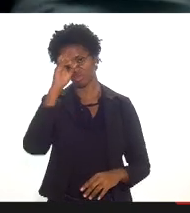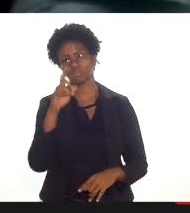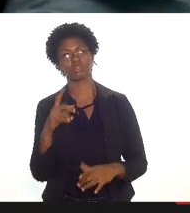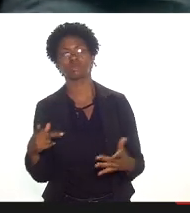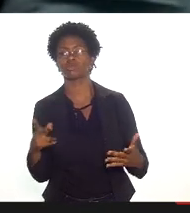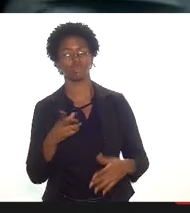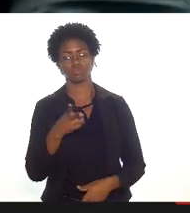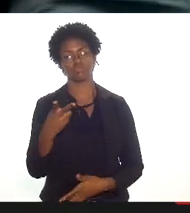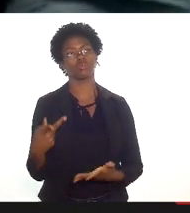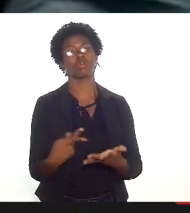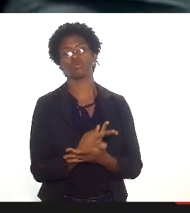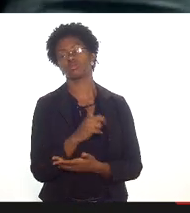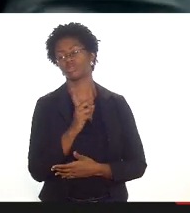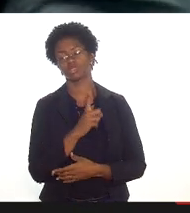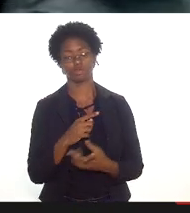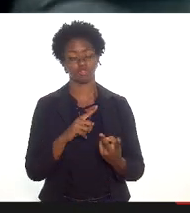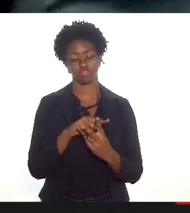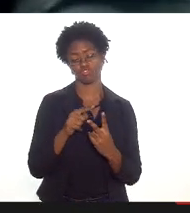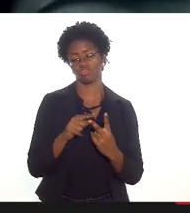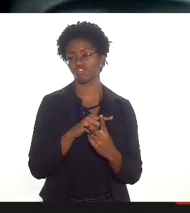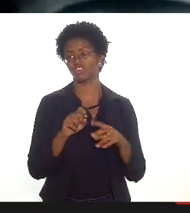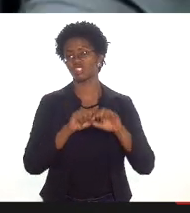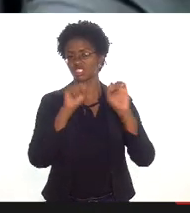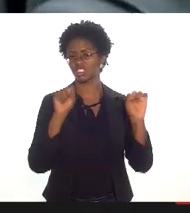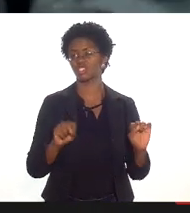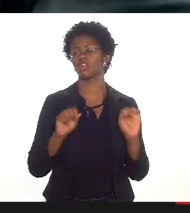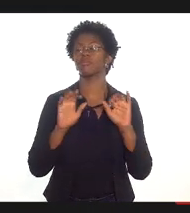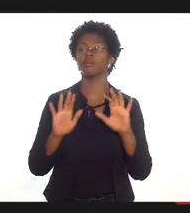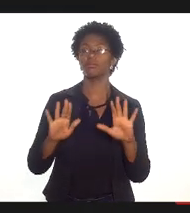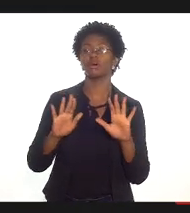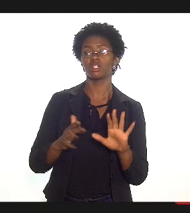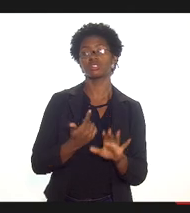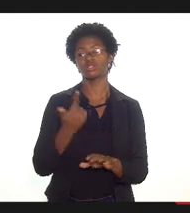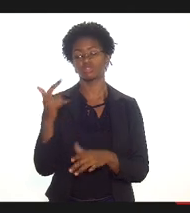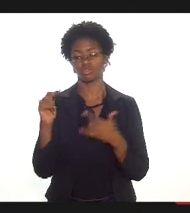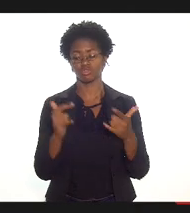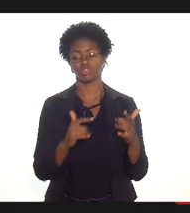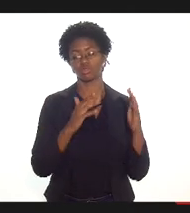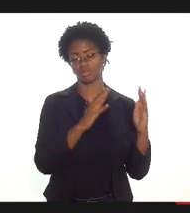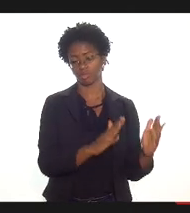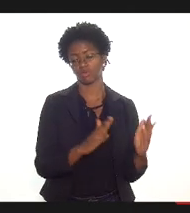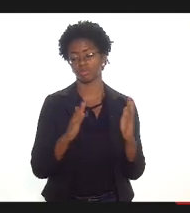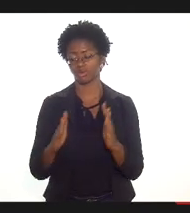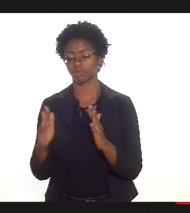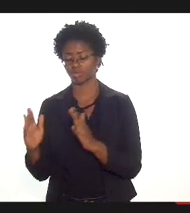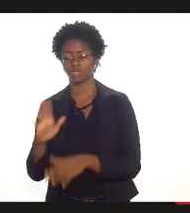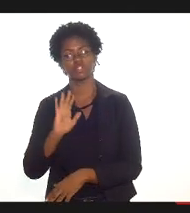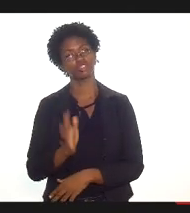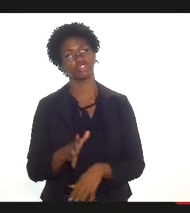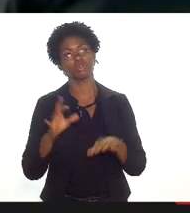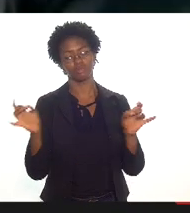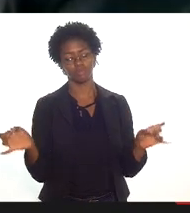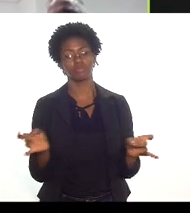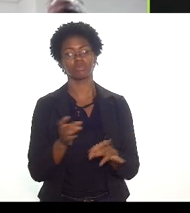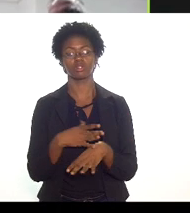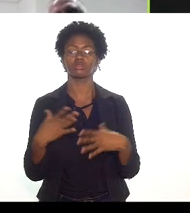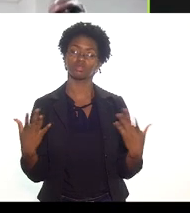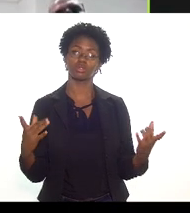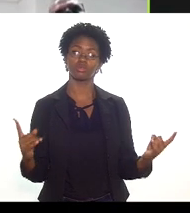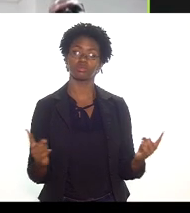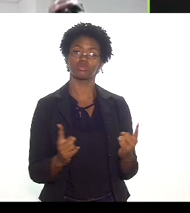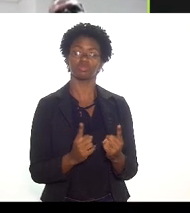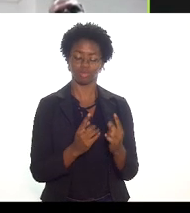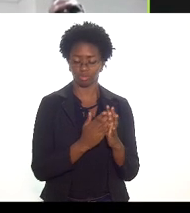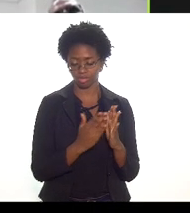acontecendo nos dois sistemas ao mesmo tempo. Todas as outras etapas já foram cumpridas, né? Então, assim, em curtíssimo prazo,